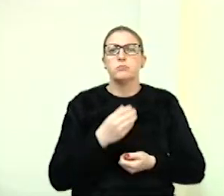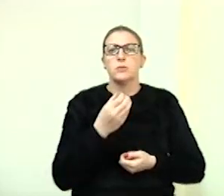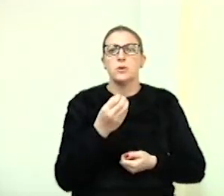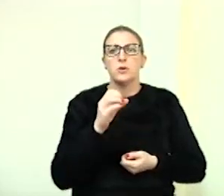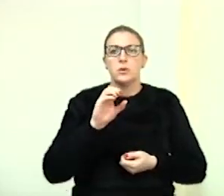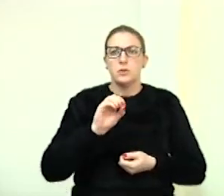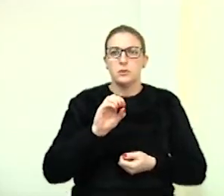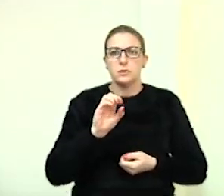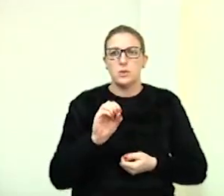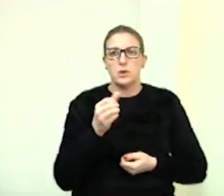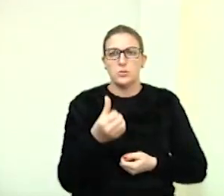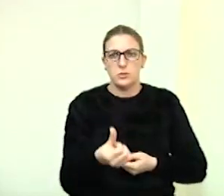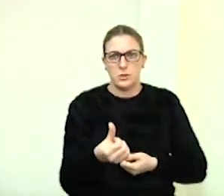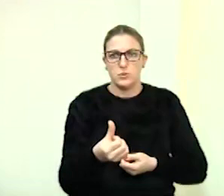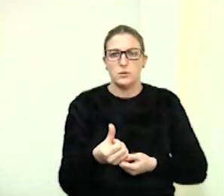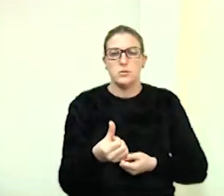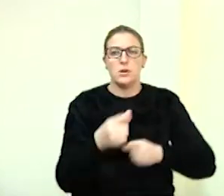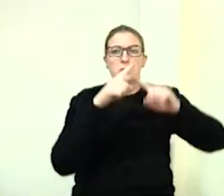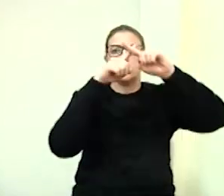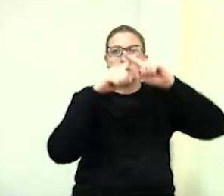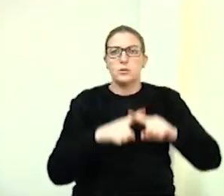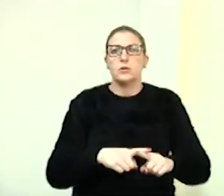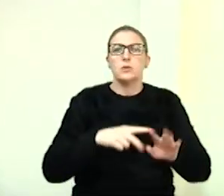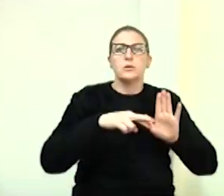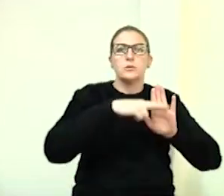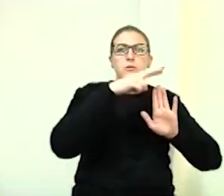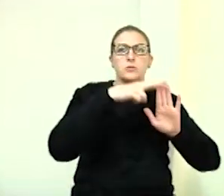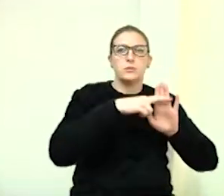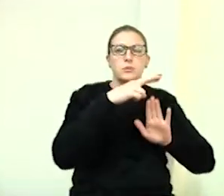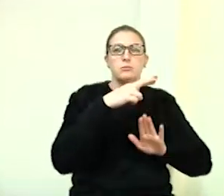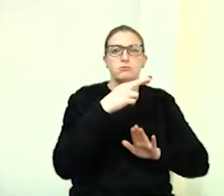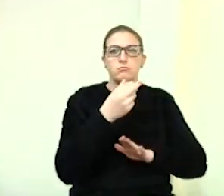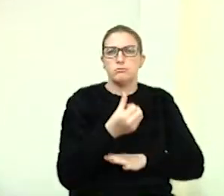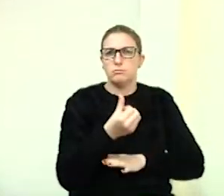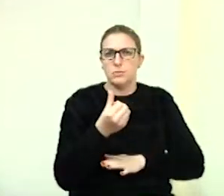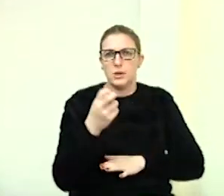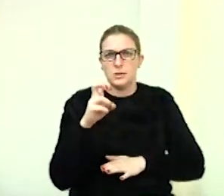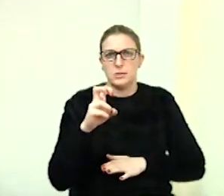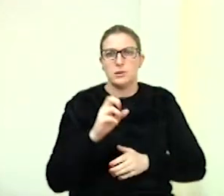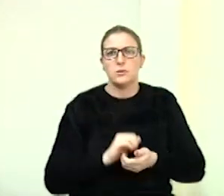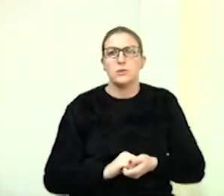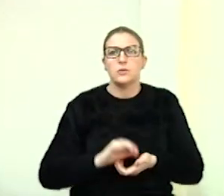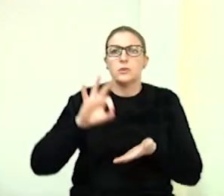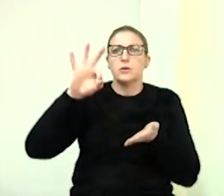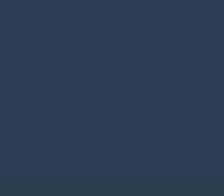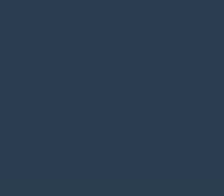006, que revoga a resolução do N5. Inscrição no sistema.